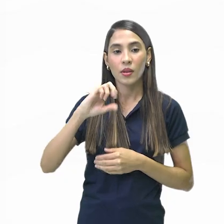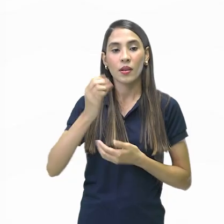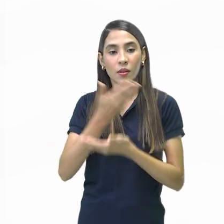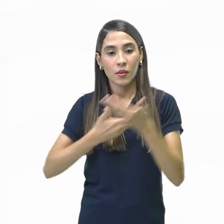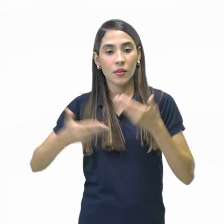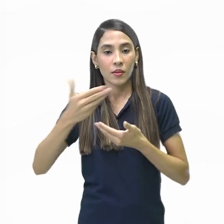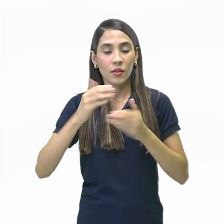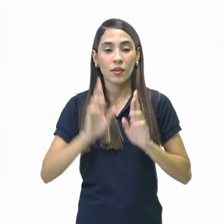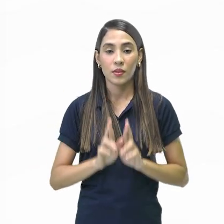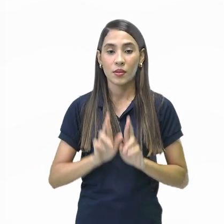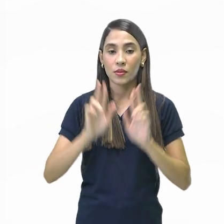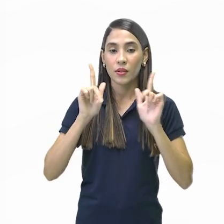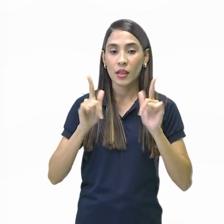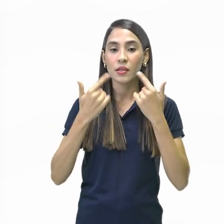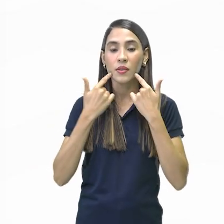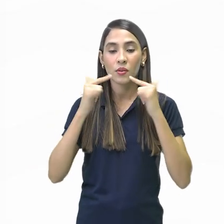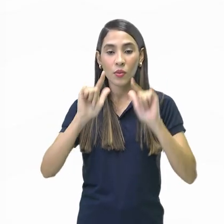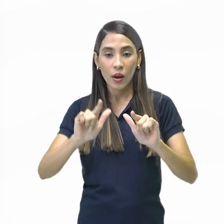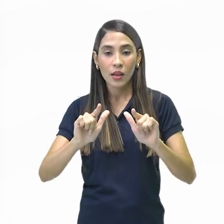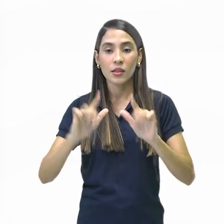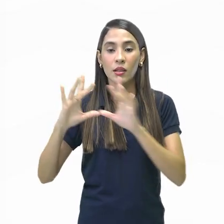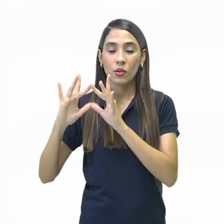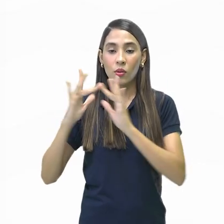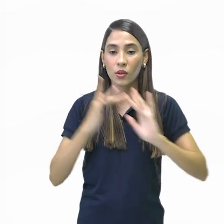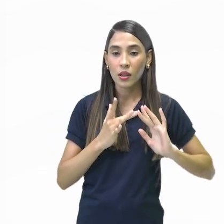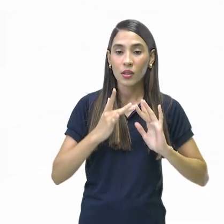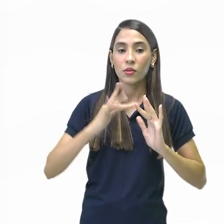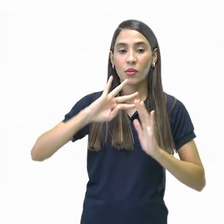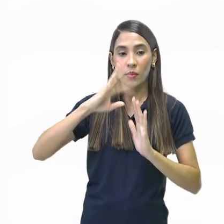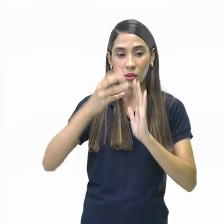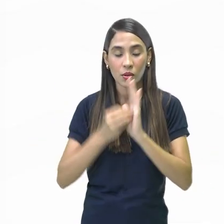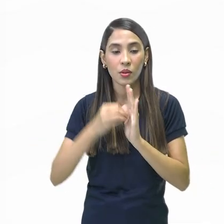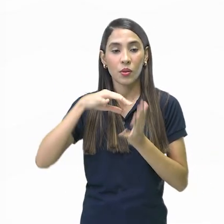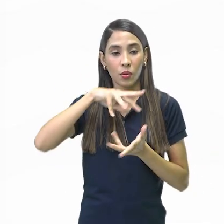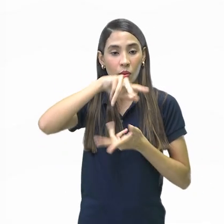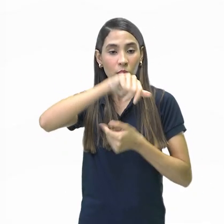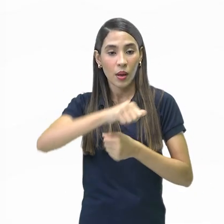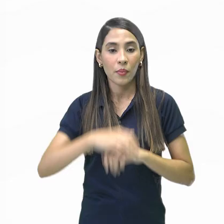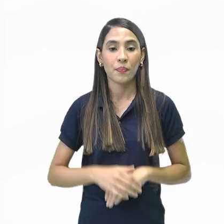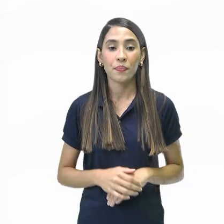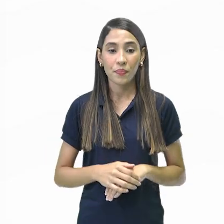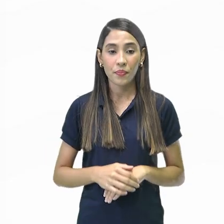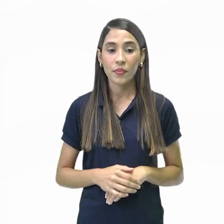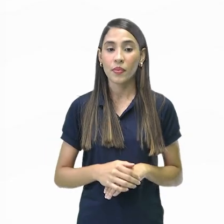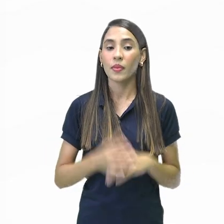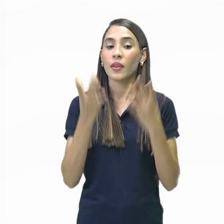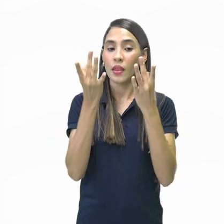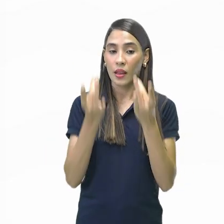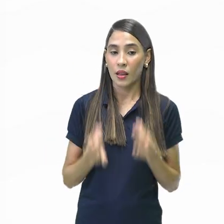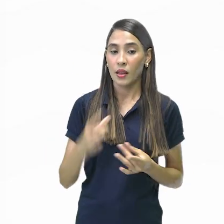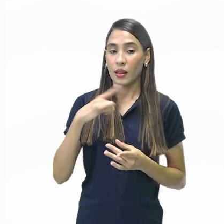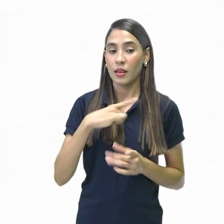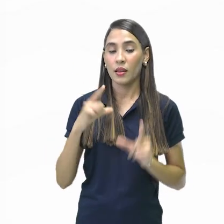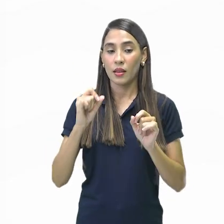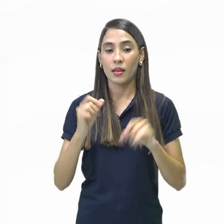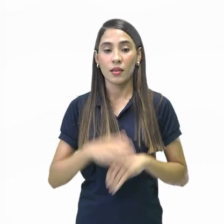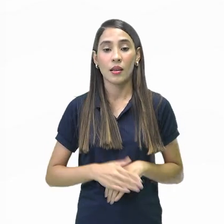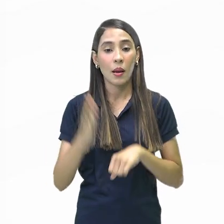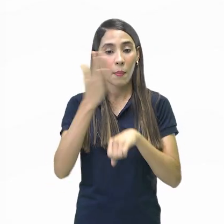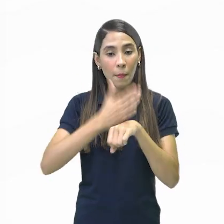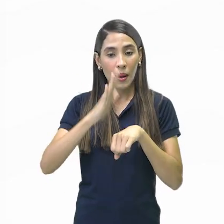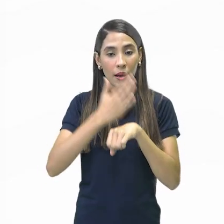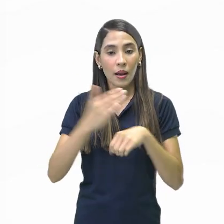e colaborativa em diferentes linguagens no contexto amazônico e global. E, por detalhamento,